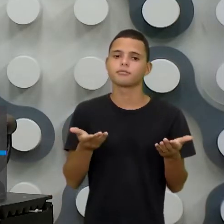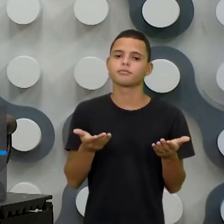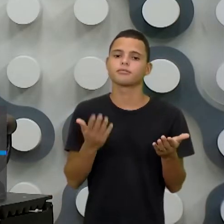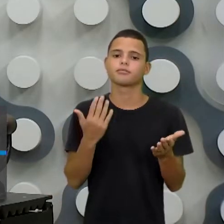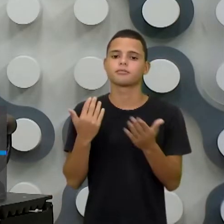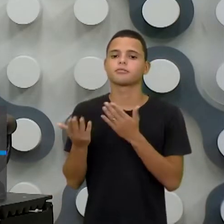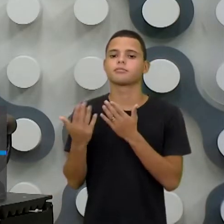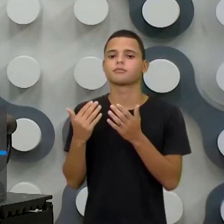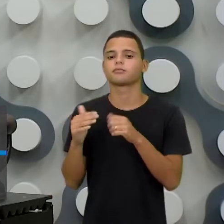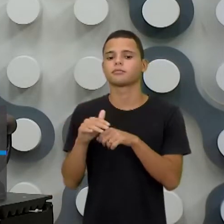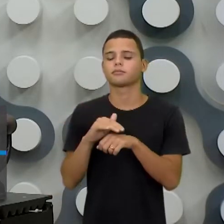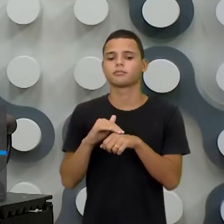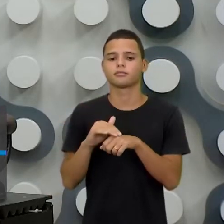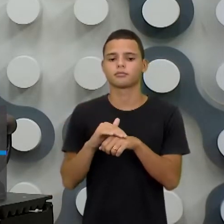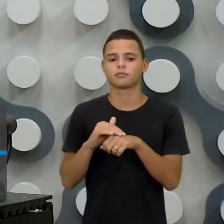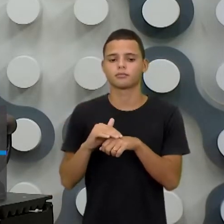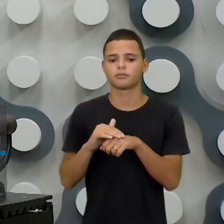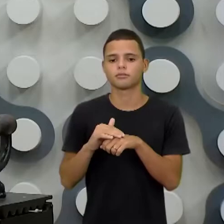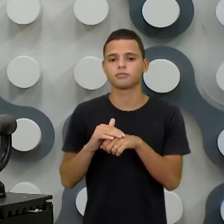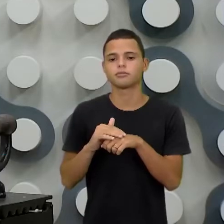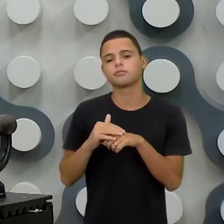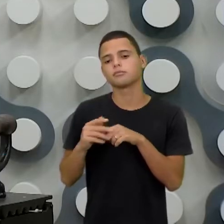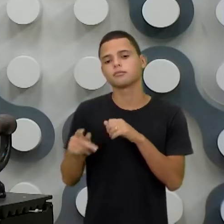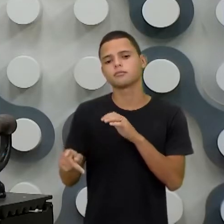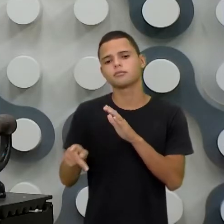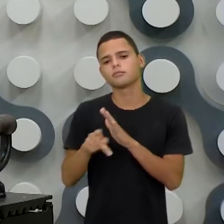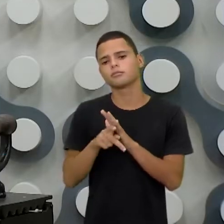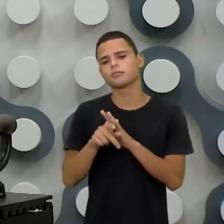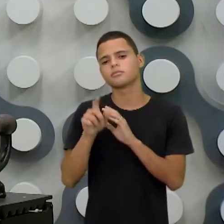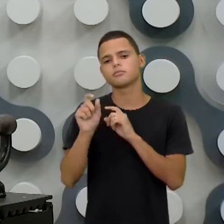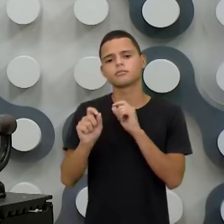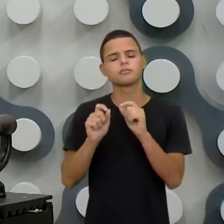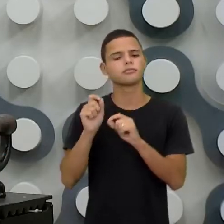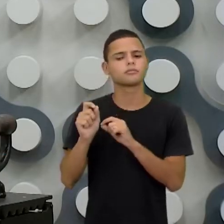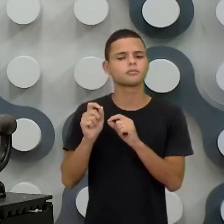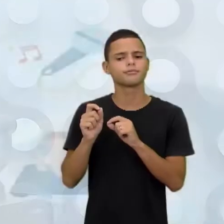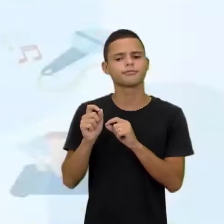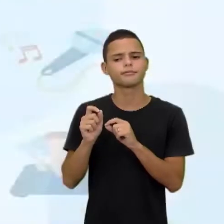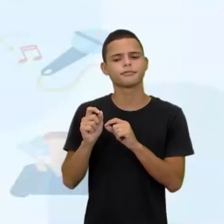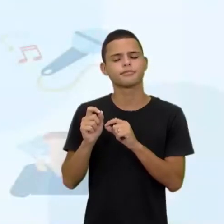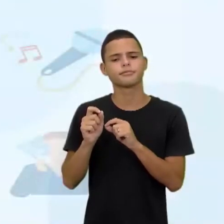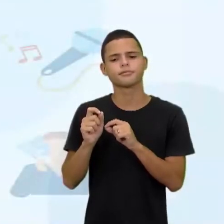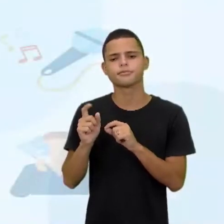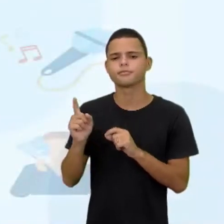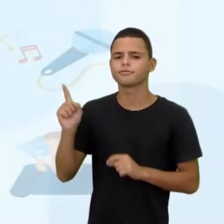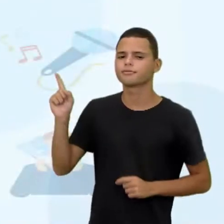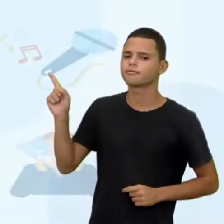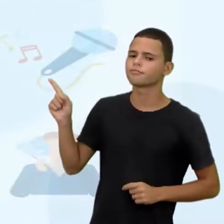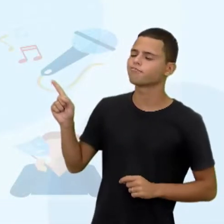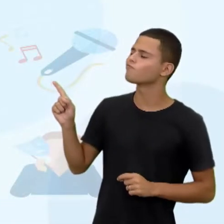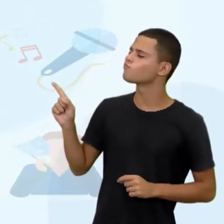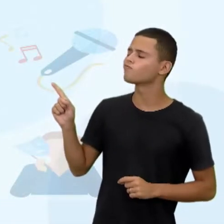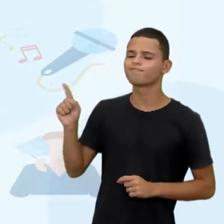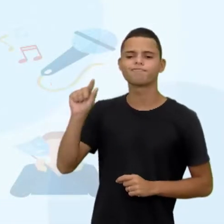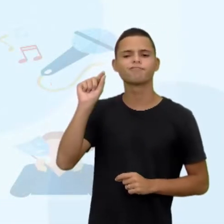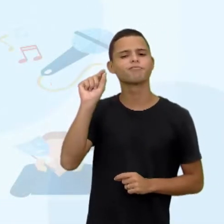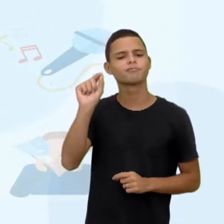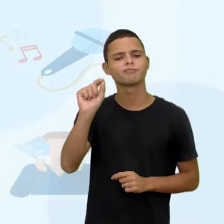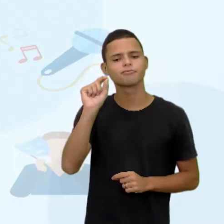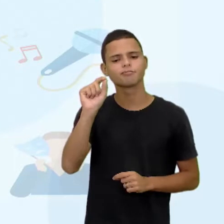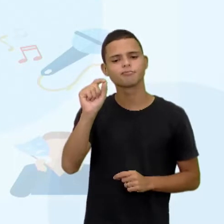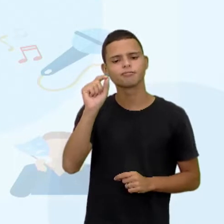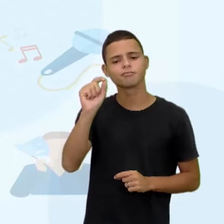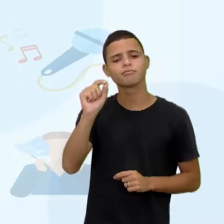sobre patrimônio cultural. O que será que é isso, né? Então, vamos ler aí algumas definições, tá bom?